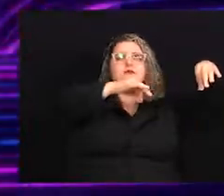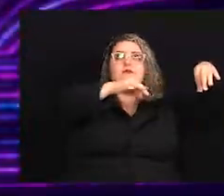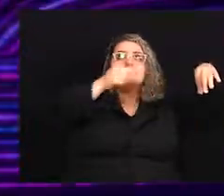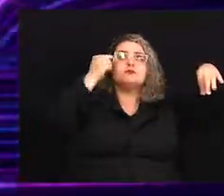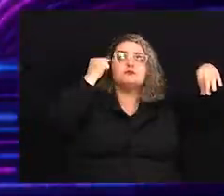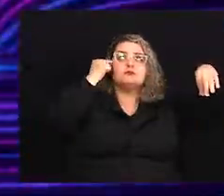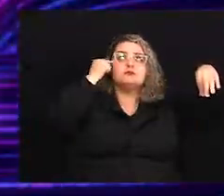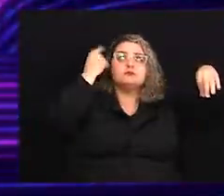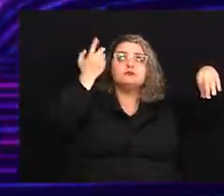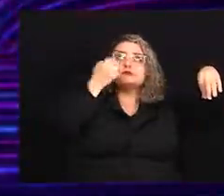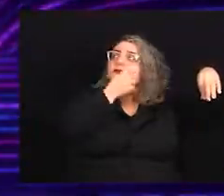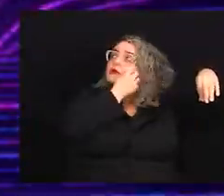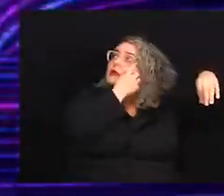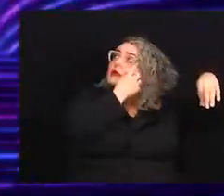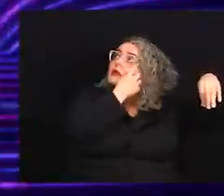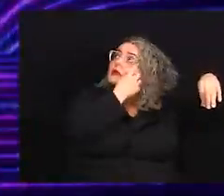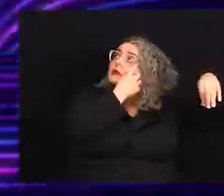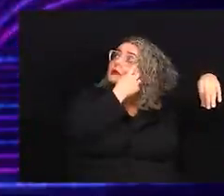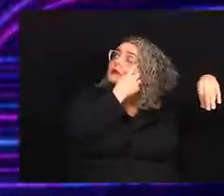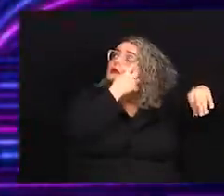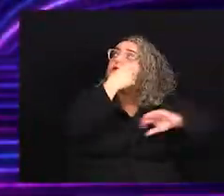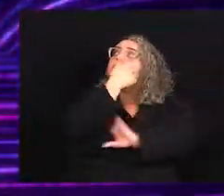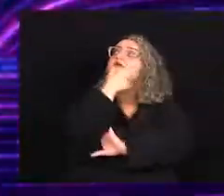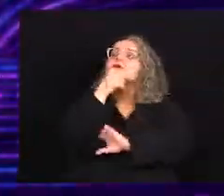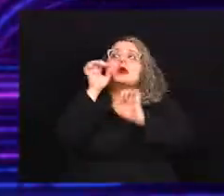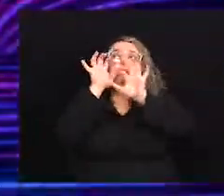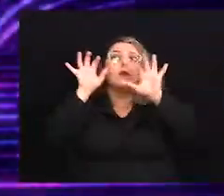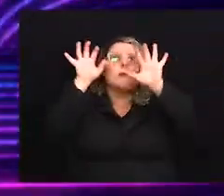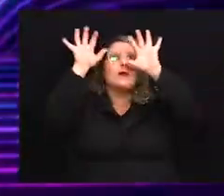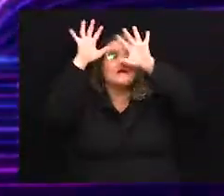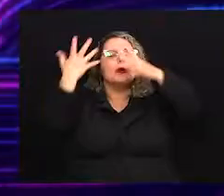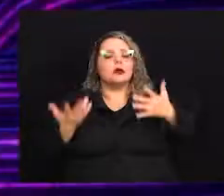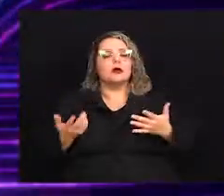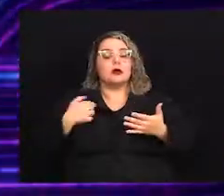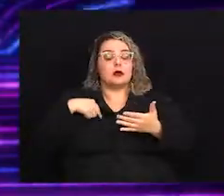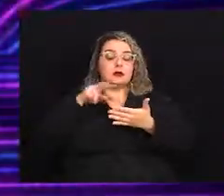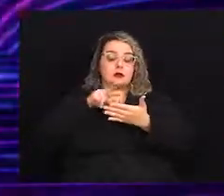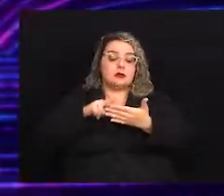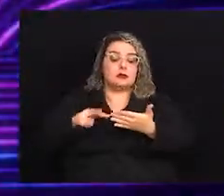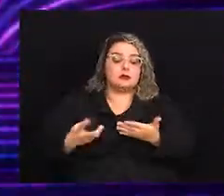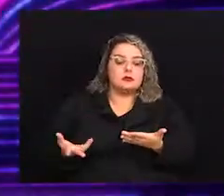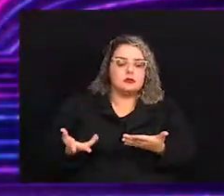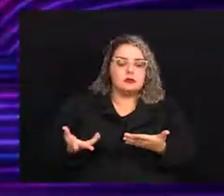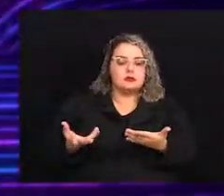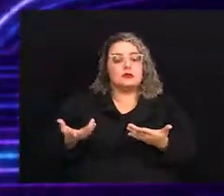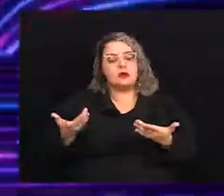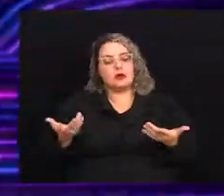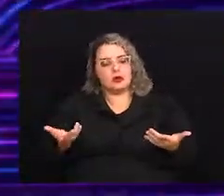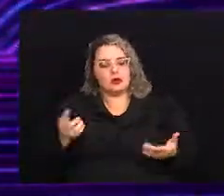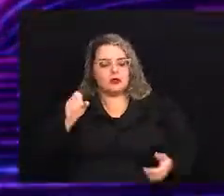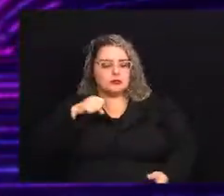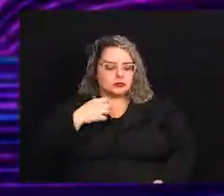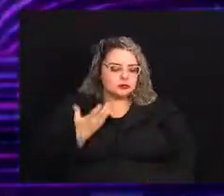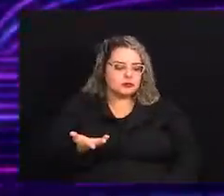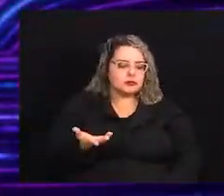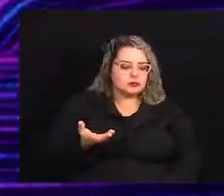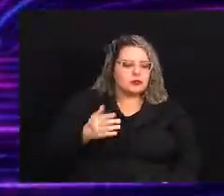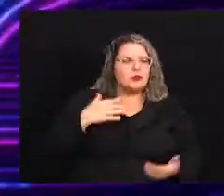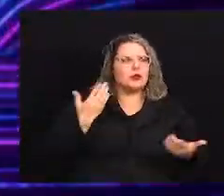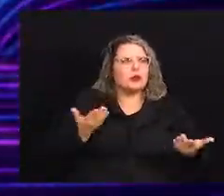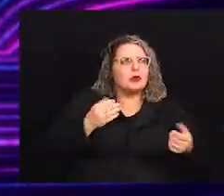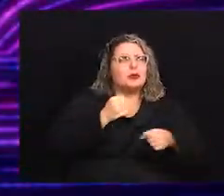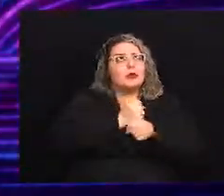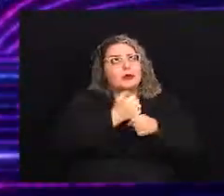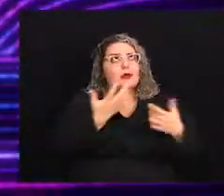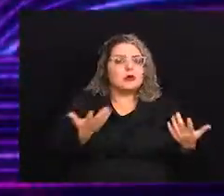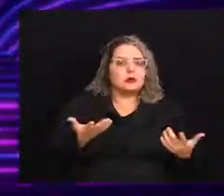entra dentro da cabeça do personagem. No cinema, essa cena, eu não vou ouvir, a não ser que eu coloque um off. Um off é quando vem uma voz ali, que você vê que é a